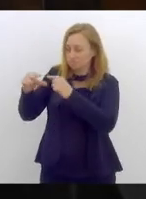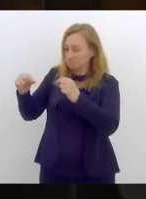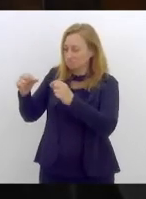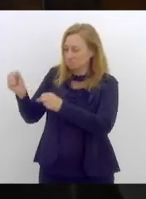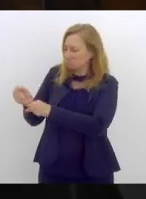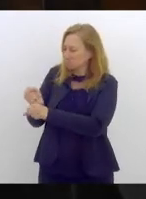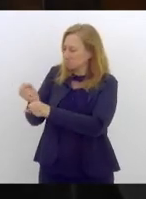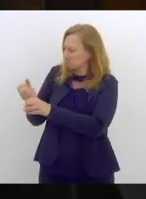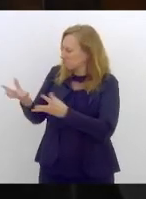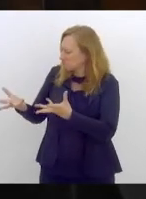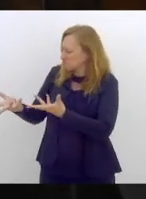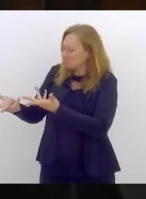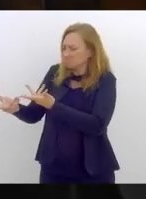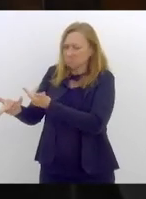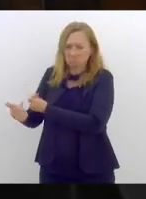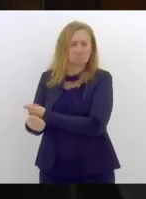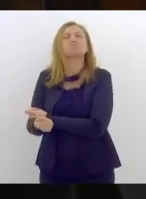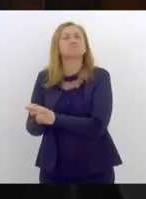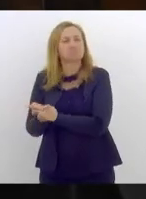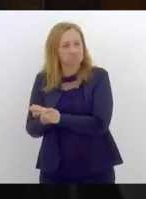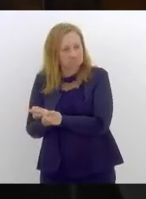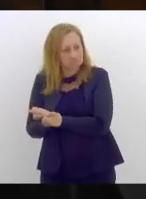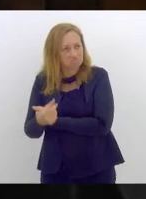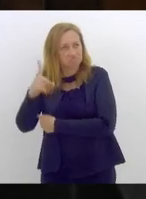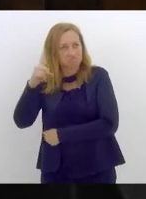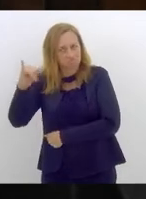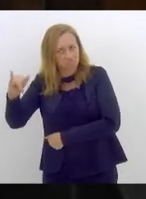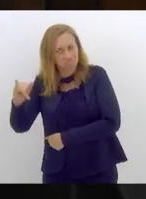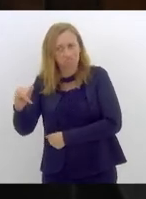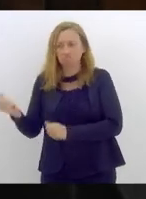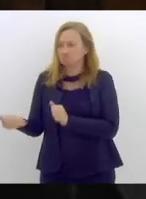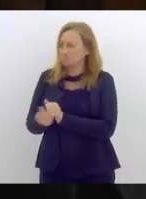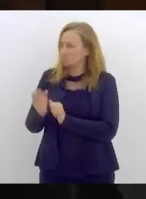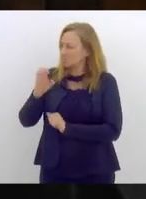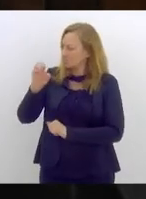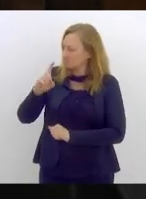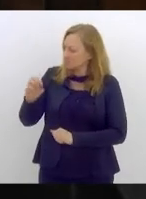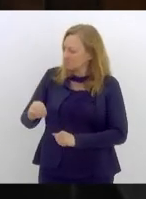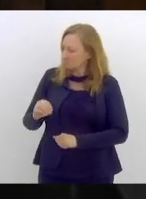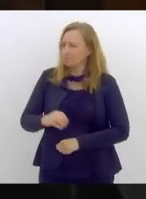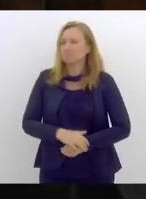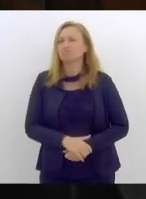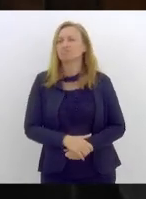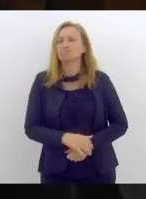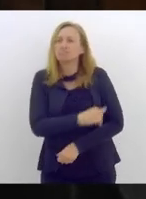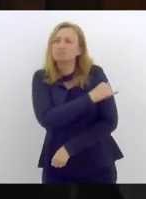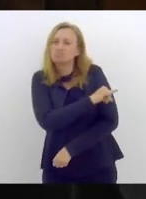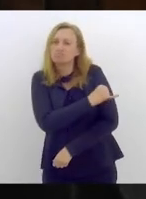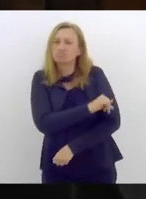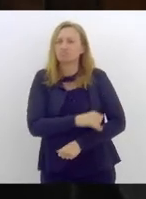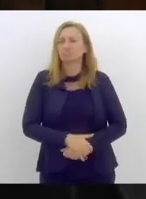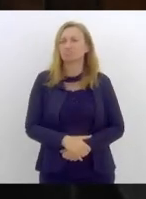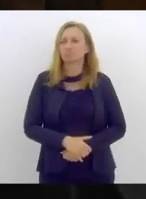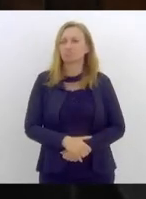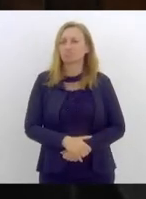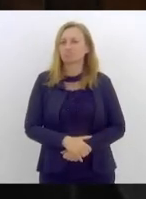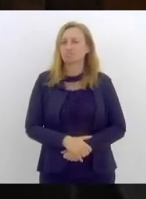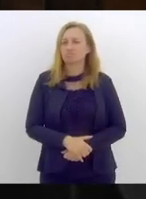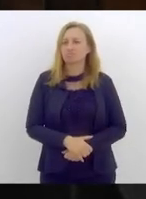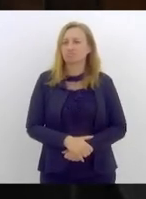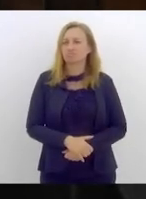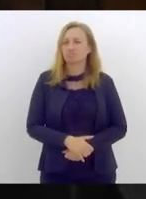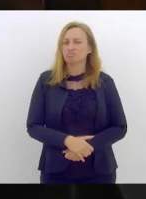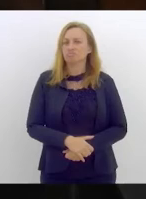das obras-primas de Darcy Ribeiro ao lado Dionísio Teixeira Rio de Janeiro tem um parque científico